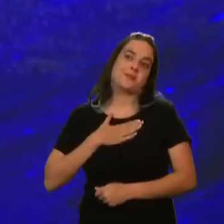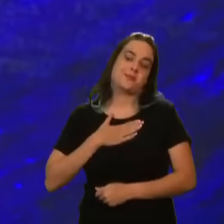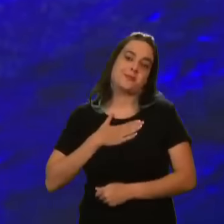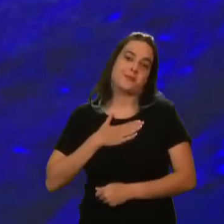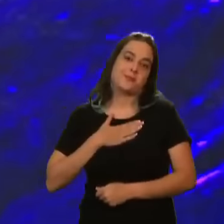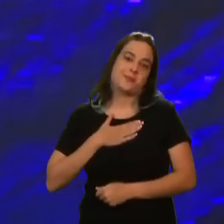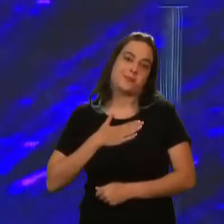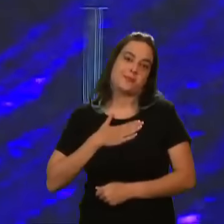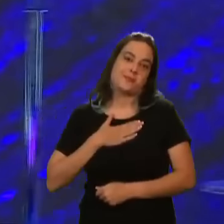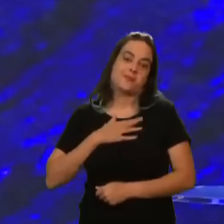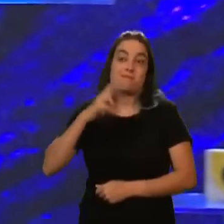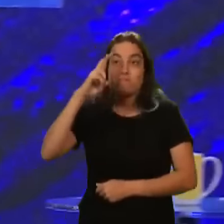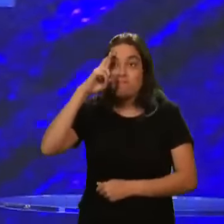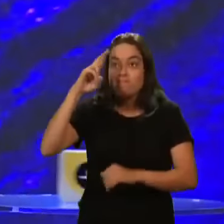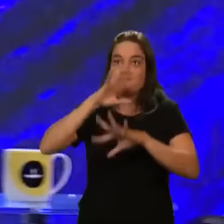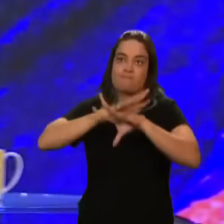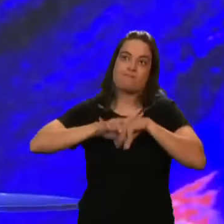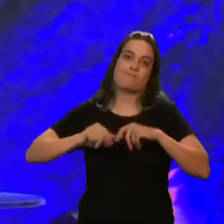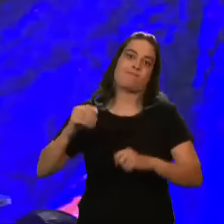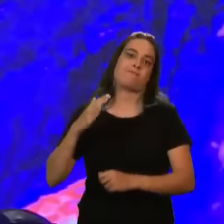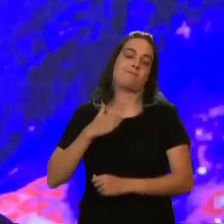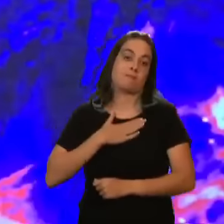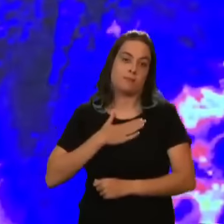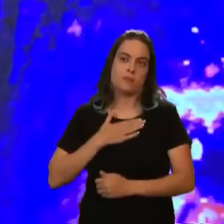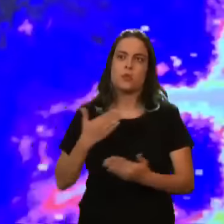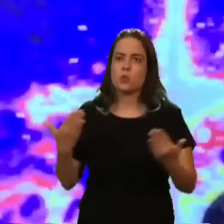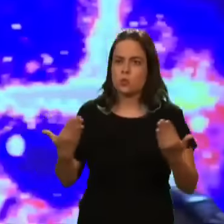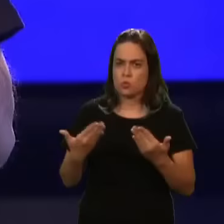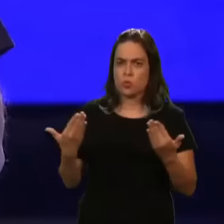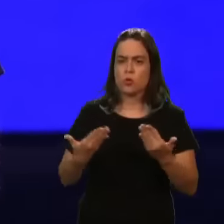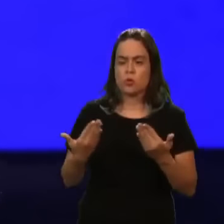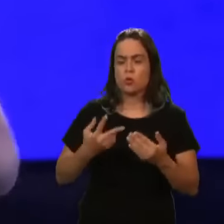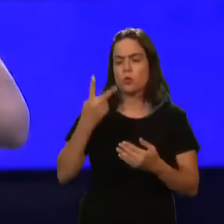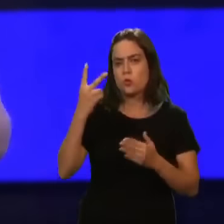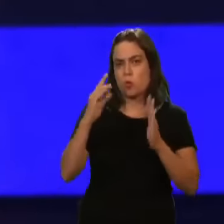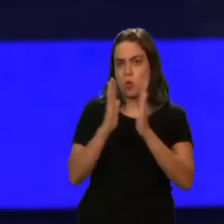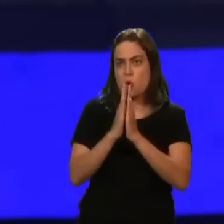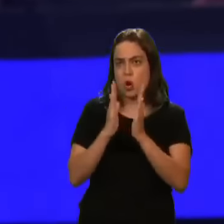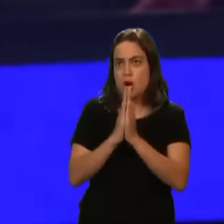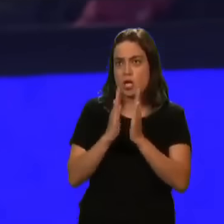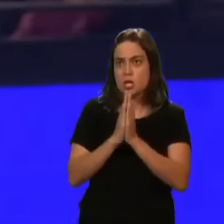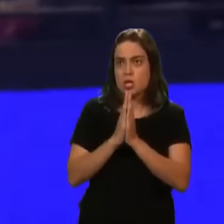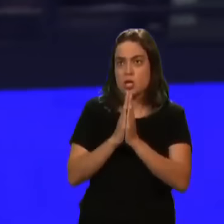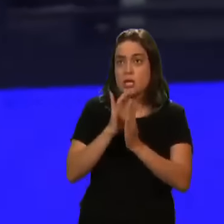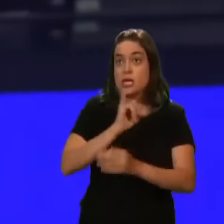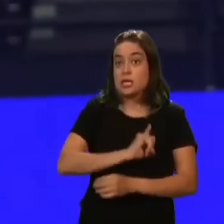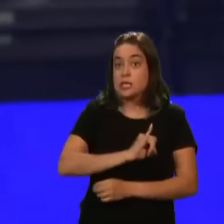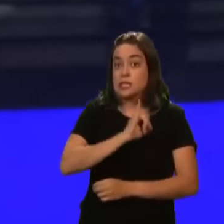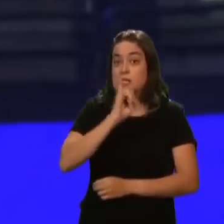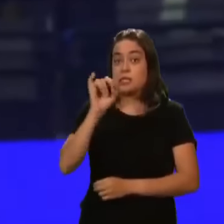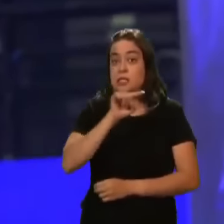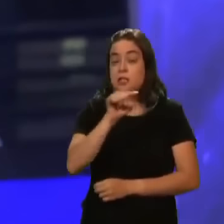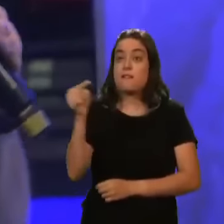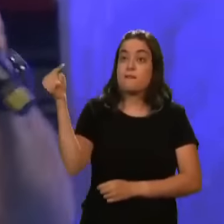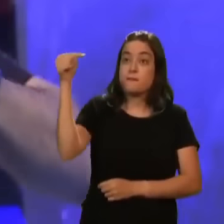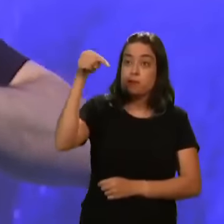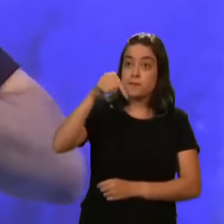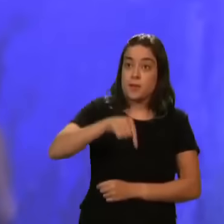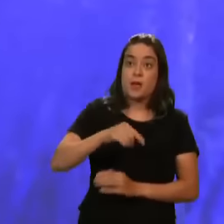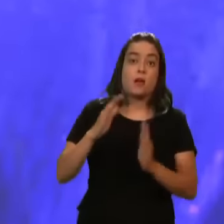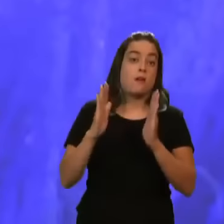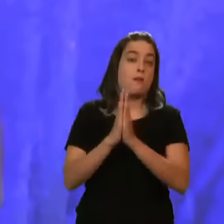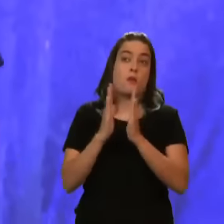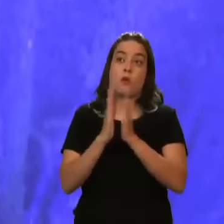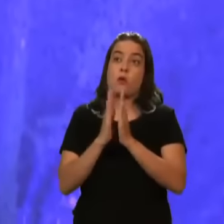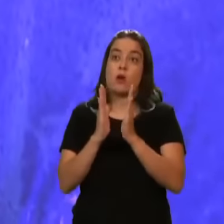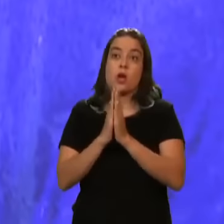O Senhor me curou. Então nós vamos fazer duas orações aqui agora. E depois, quem conseguir ficar, nós vamos orar.